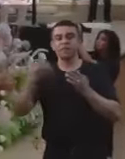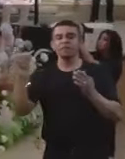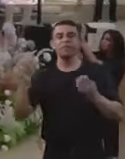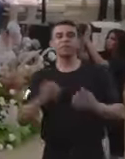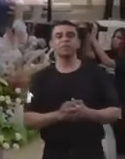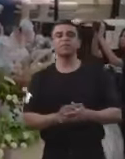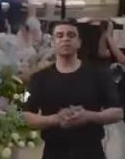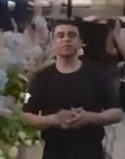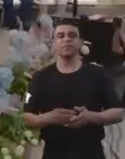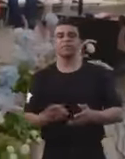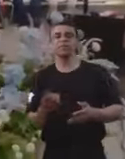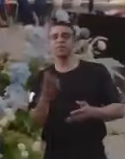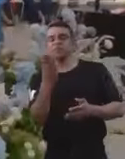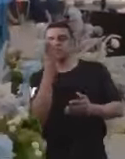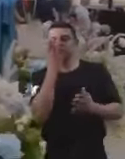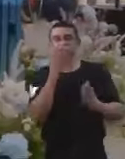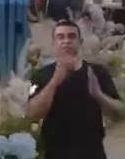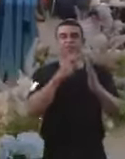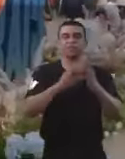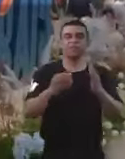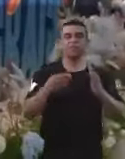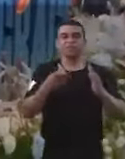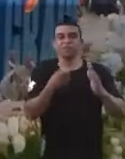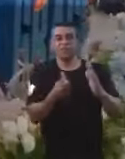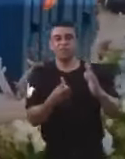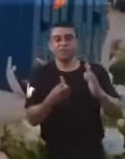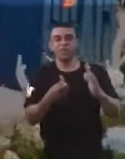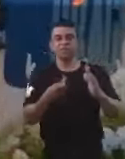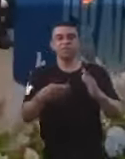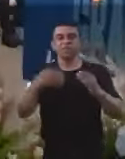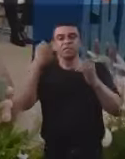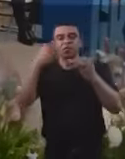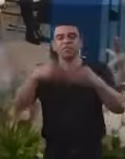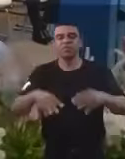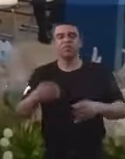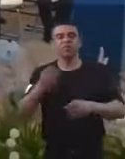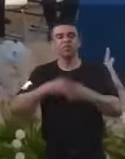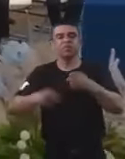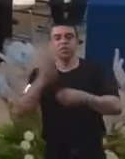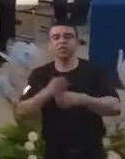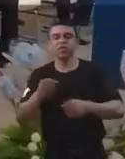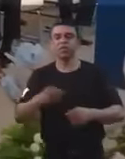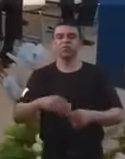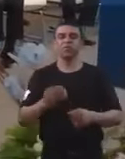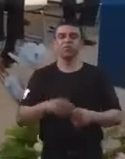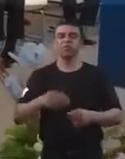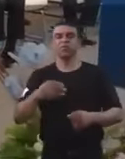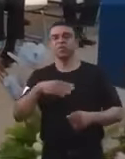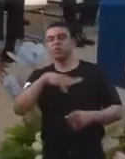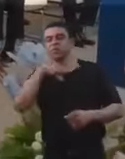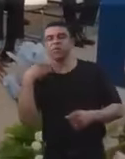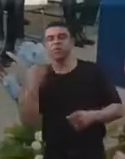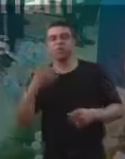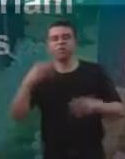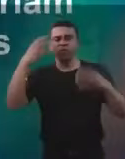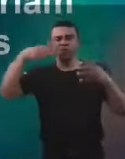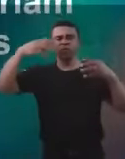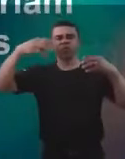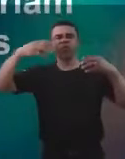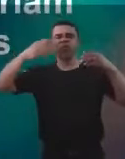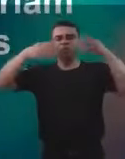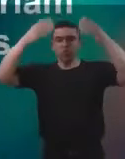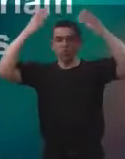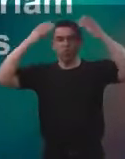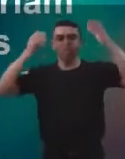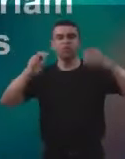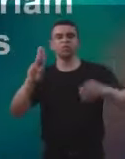o rei Uzias, eu vi o Senhor assentado sobre um alto e sublime trono, suas vestes enchiam o templo